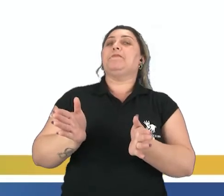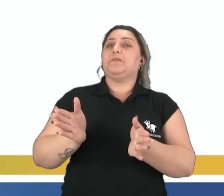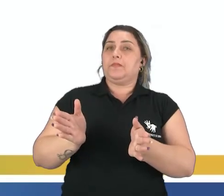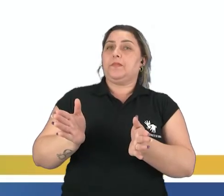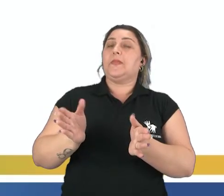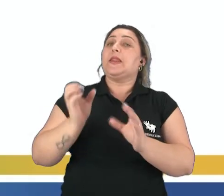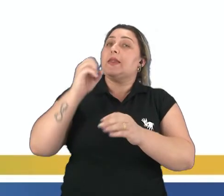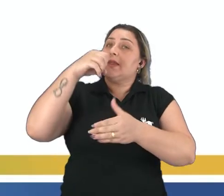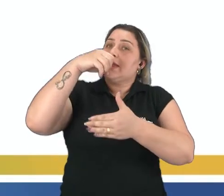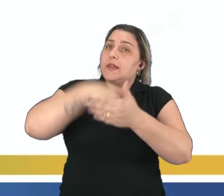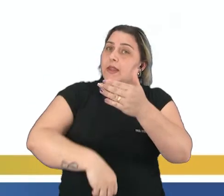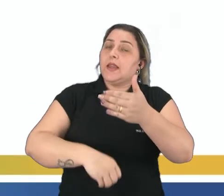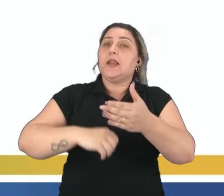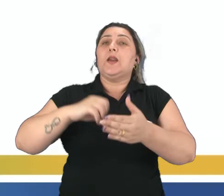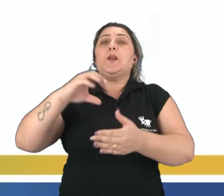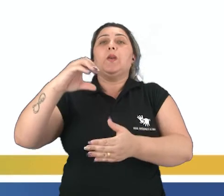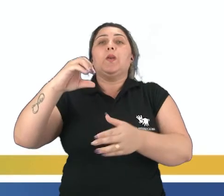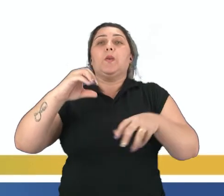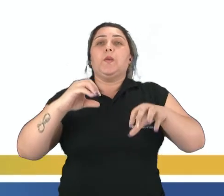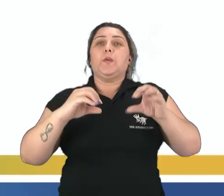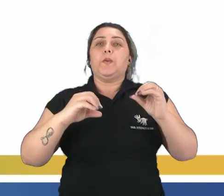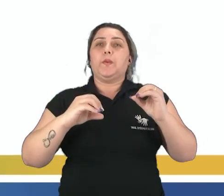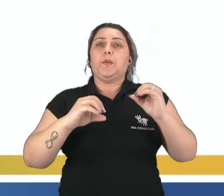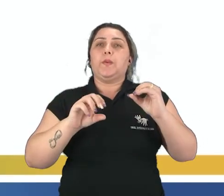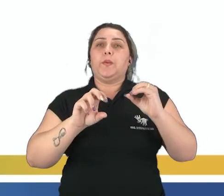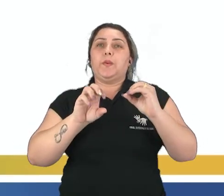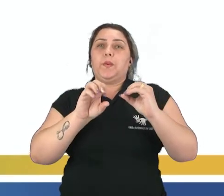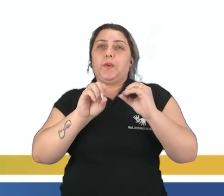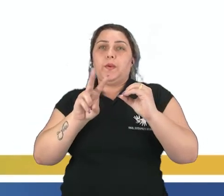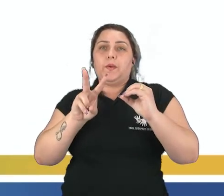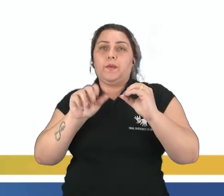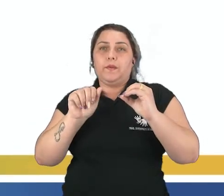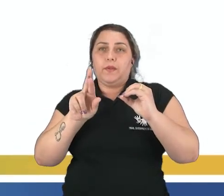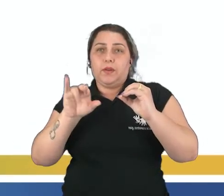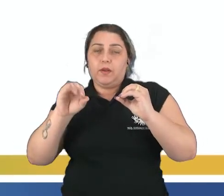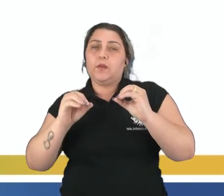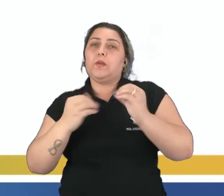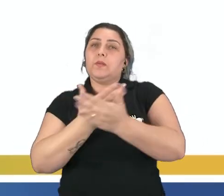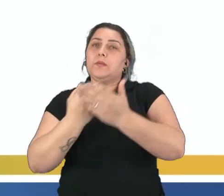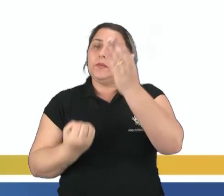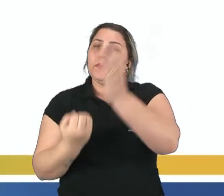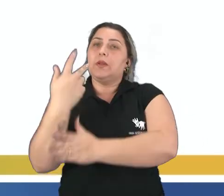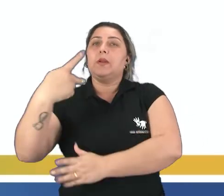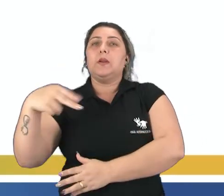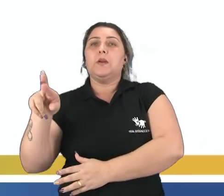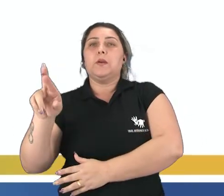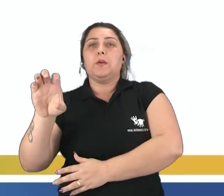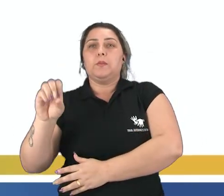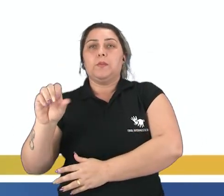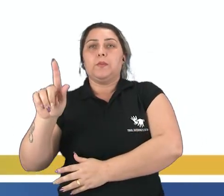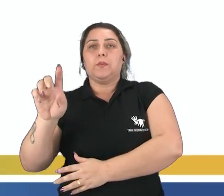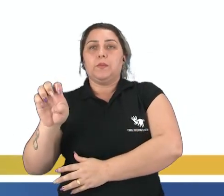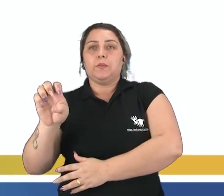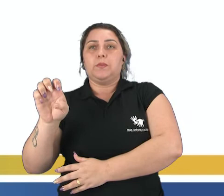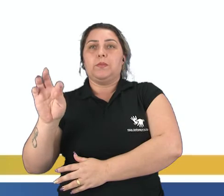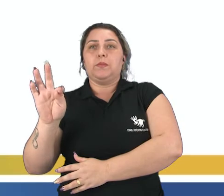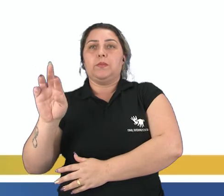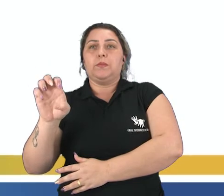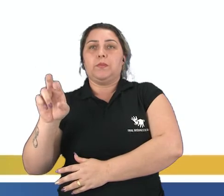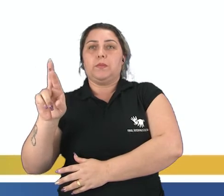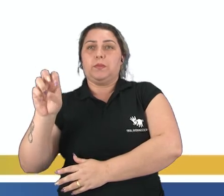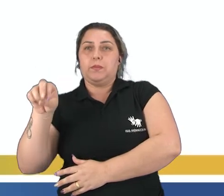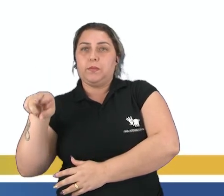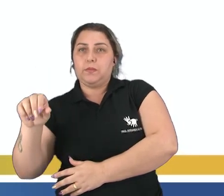ovócito dentro do ovário, corpo lúteo, ele vai começar a produzir progesterona para continuar fazendo o quê?